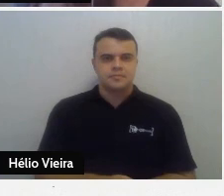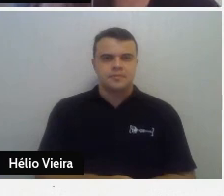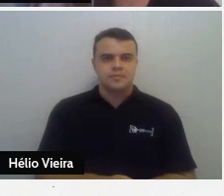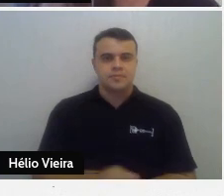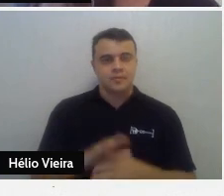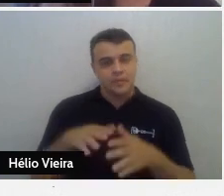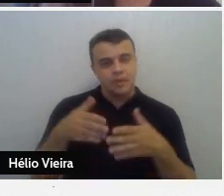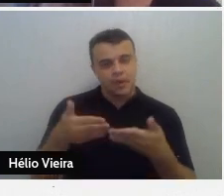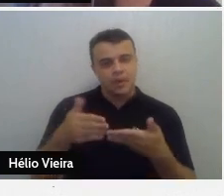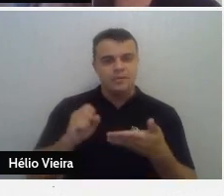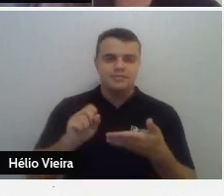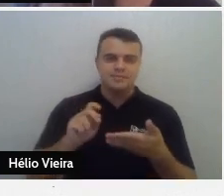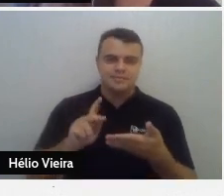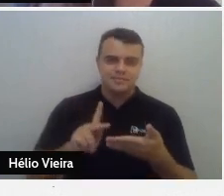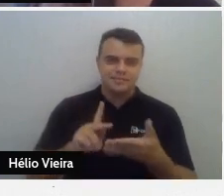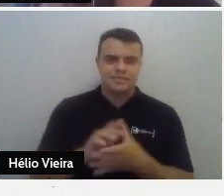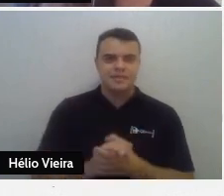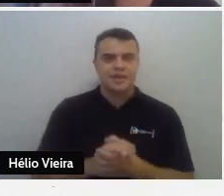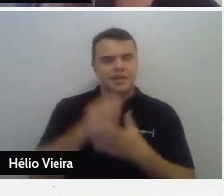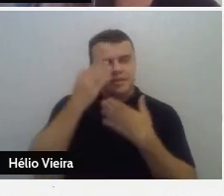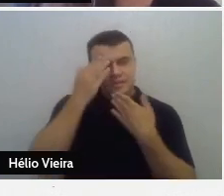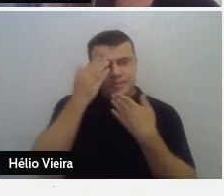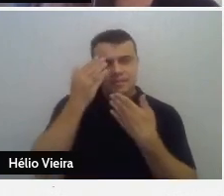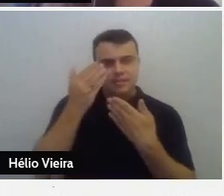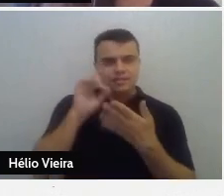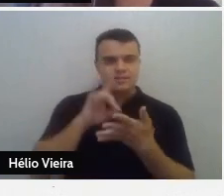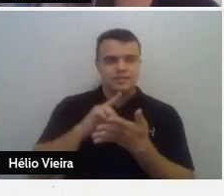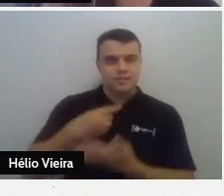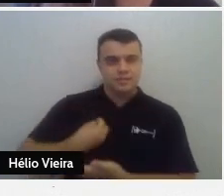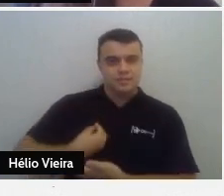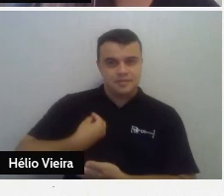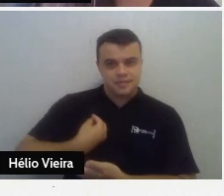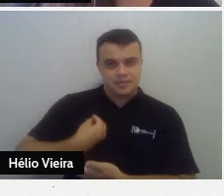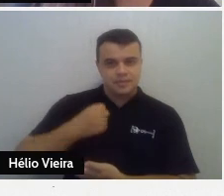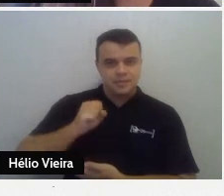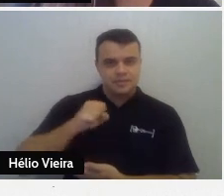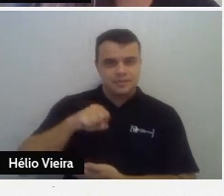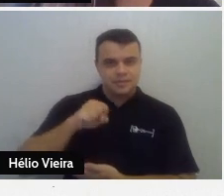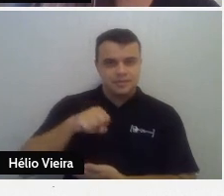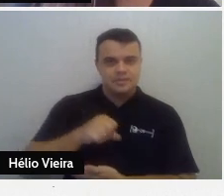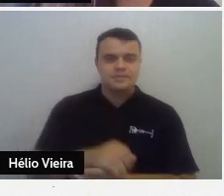Bom, é isso. Agradeço pela presença.